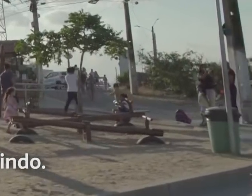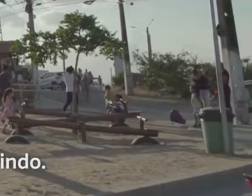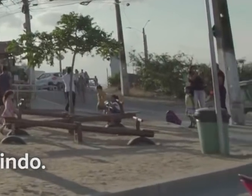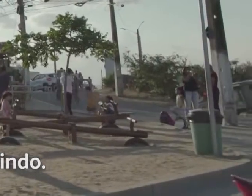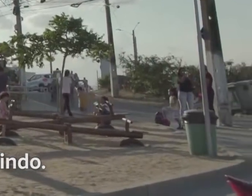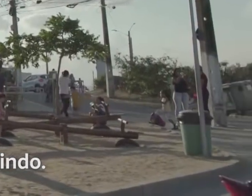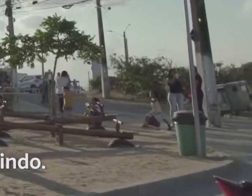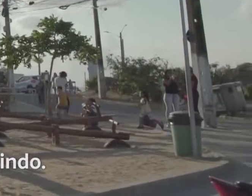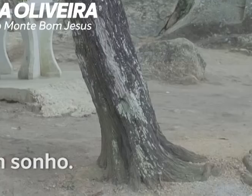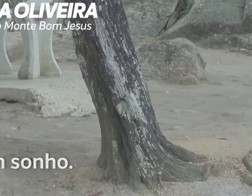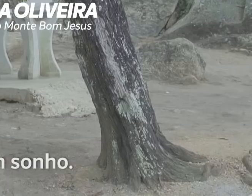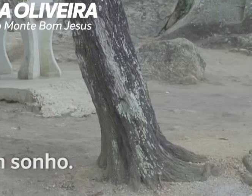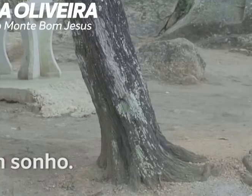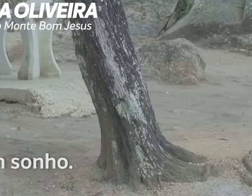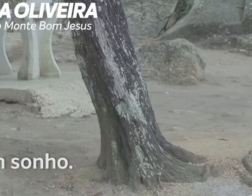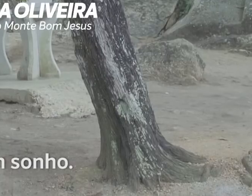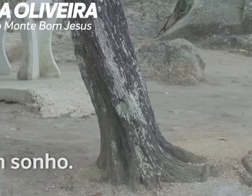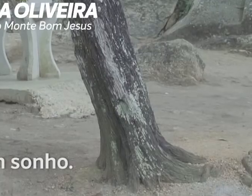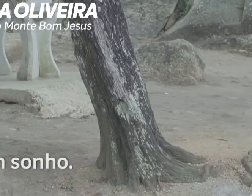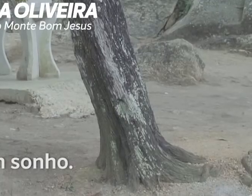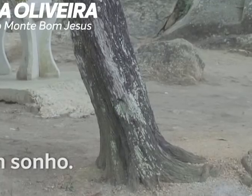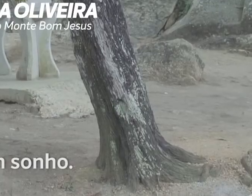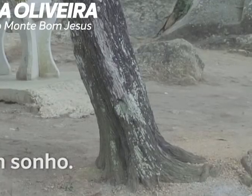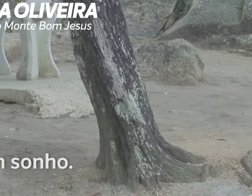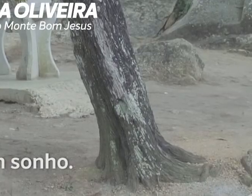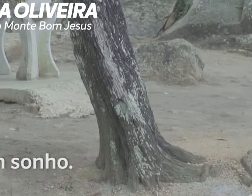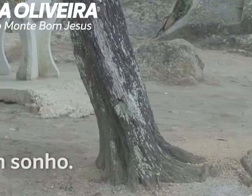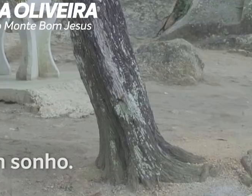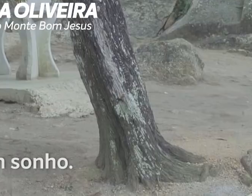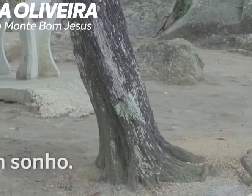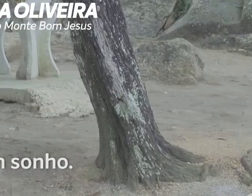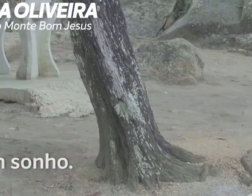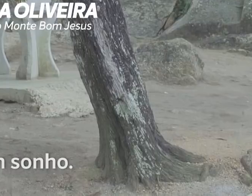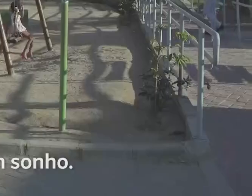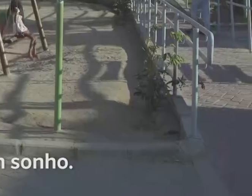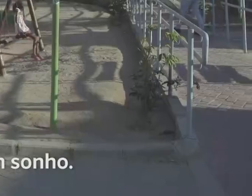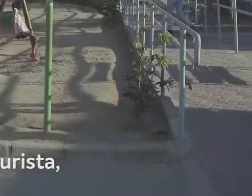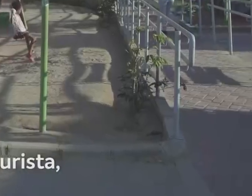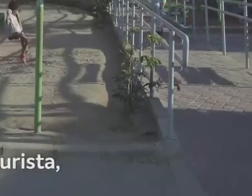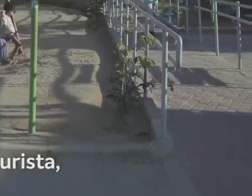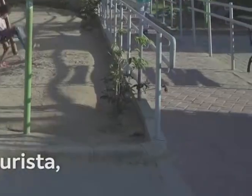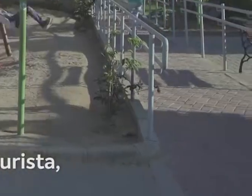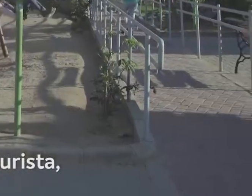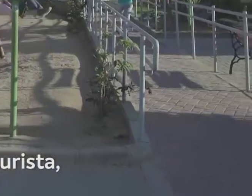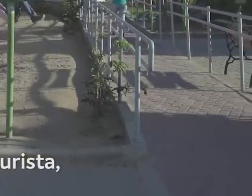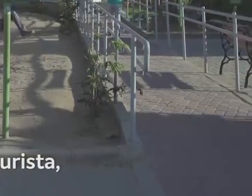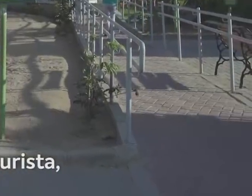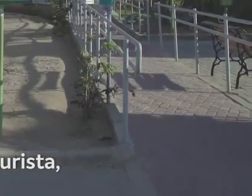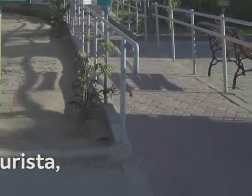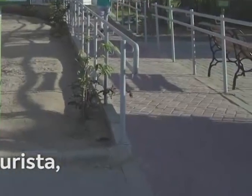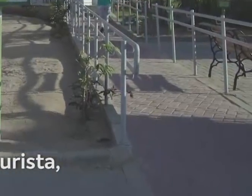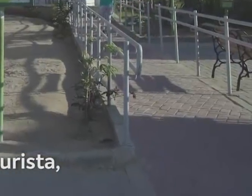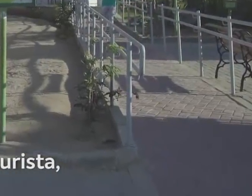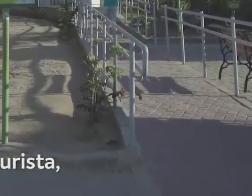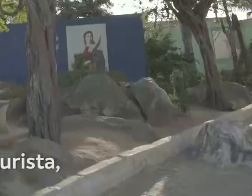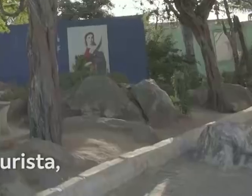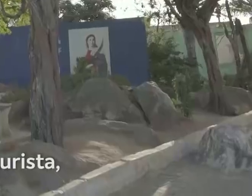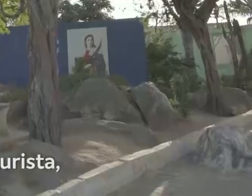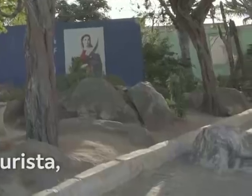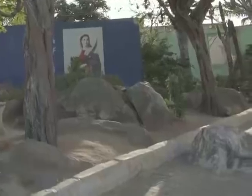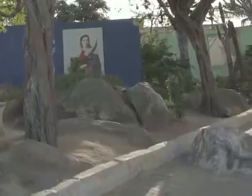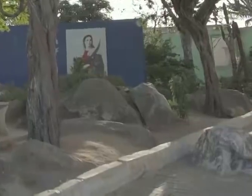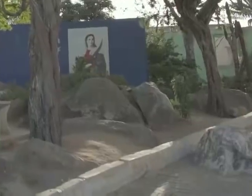está muito lindo. A requalificação do monte é um sonho. Nós hoje podemos receber o